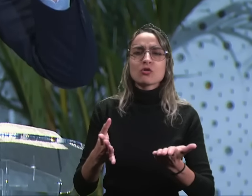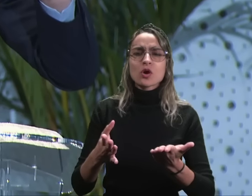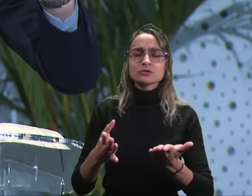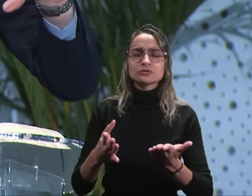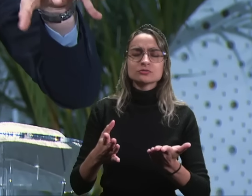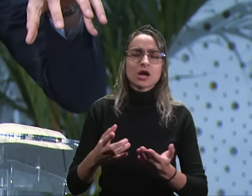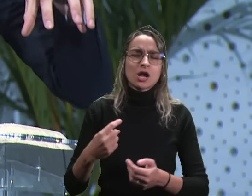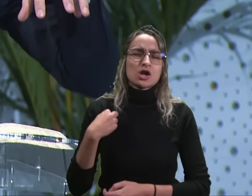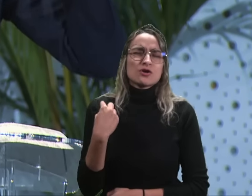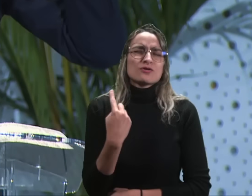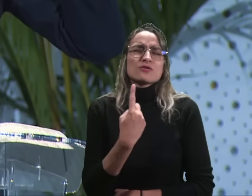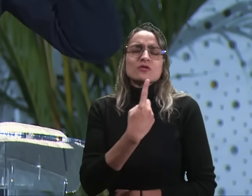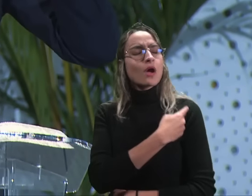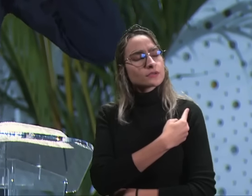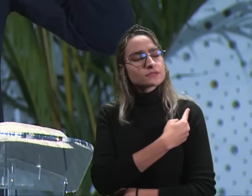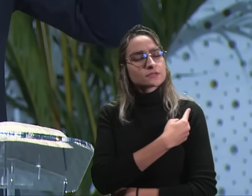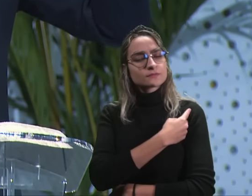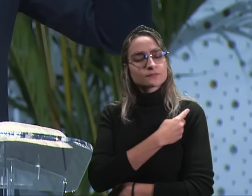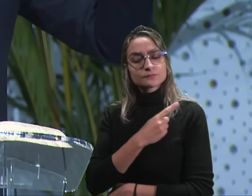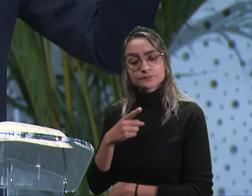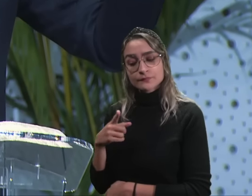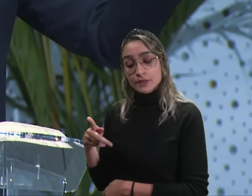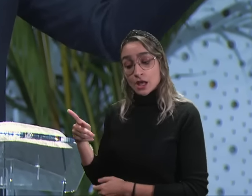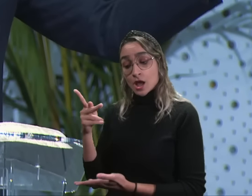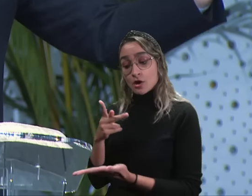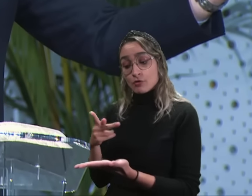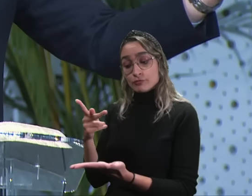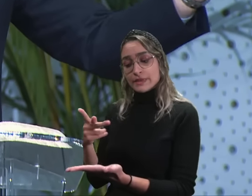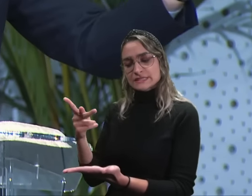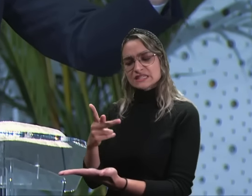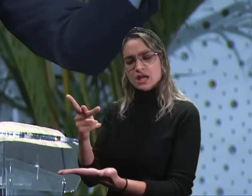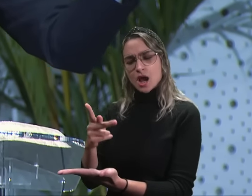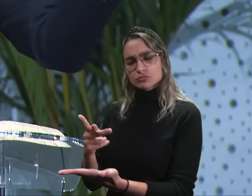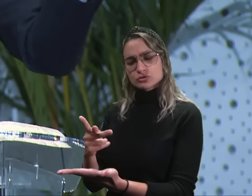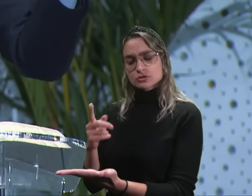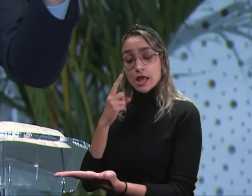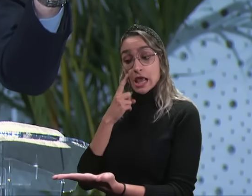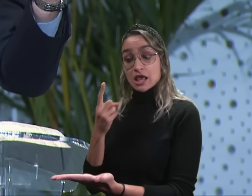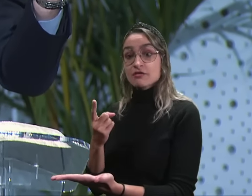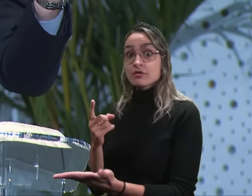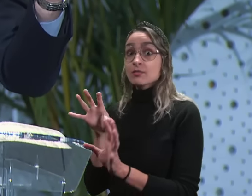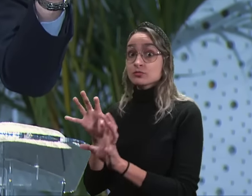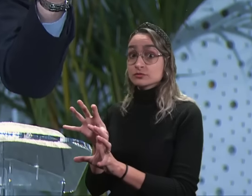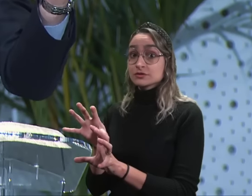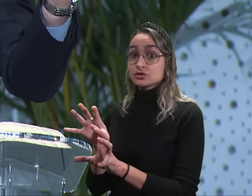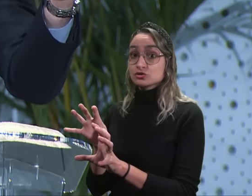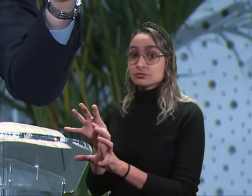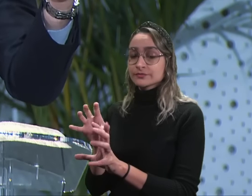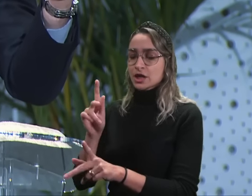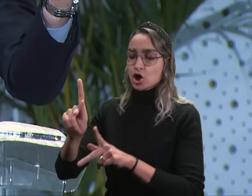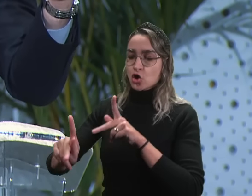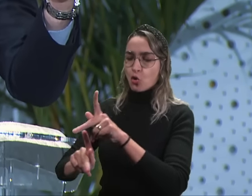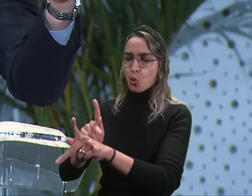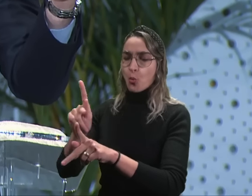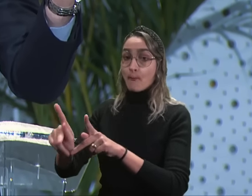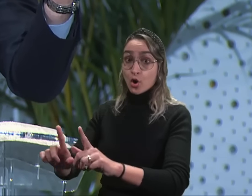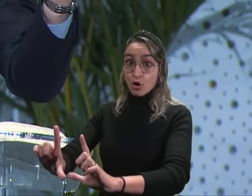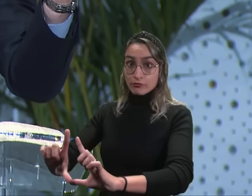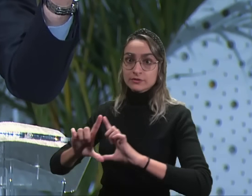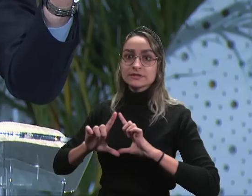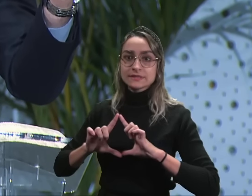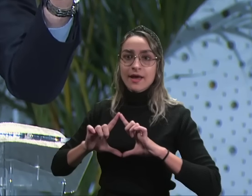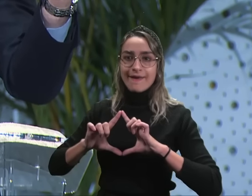o movimento do antigo Israel na sua saída do Egito e nós estudamos o